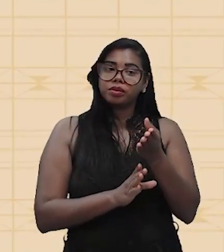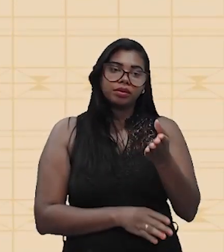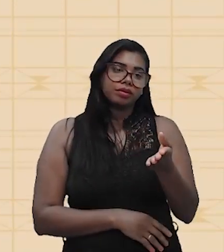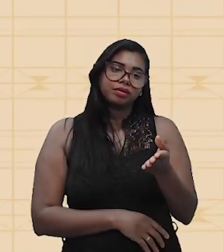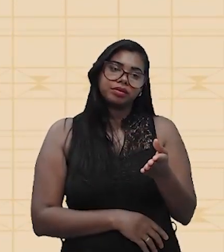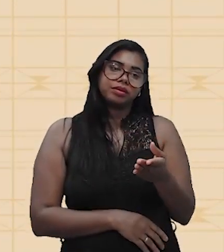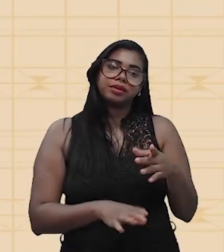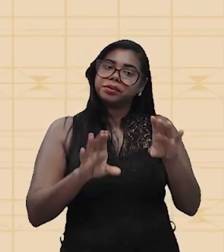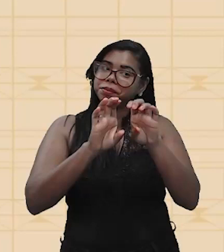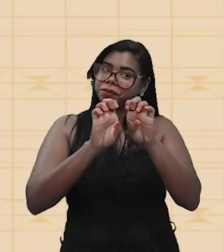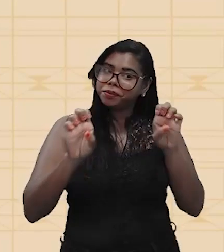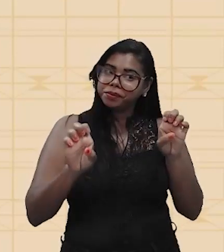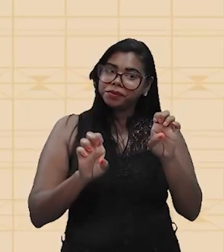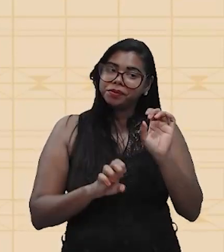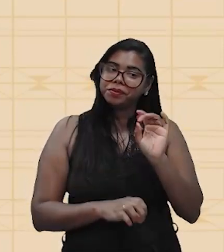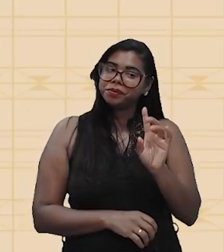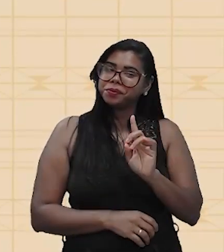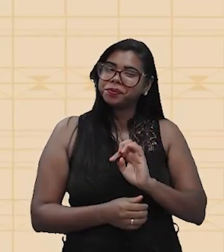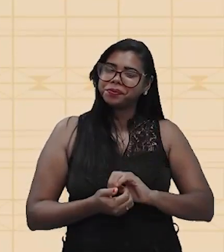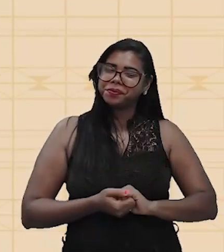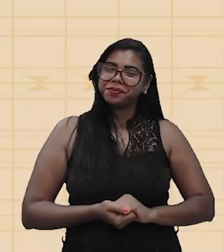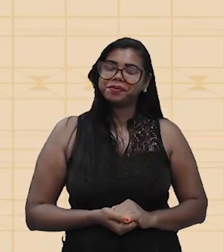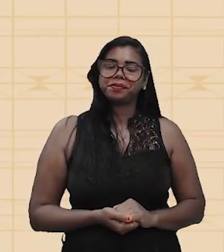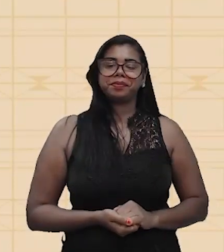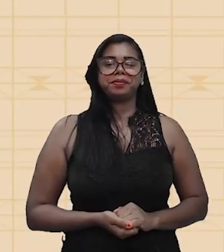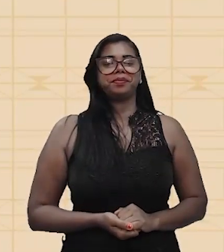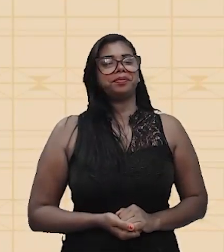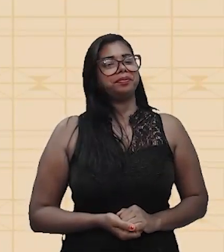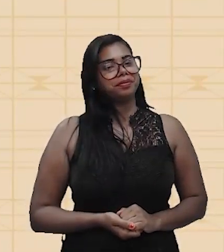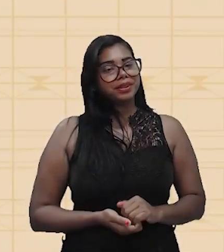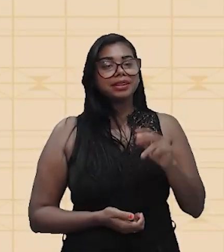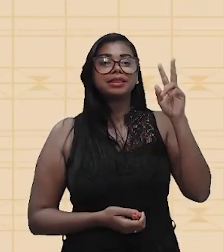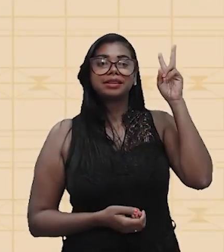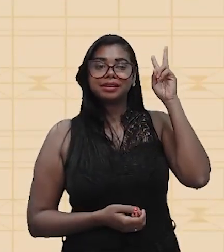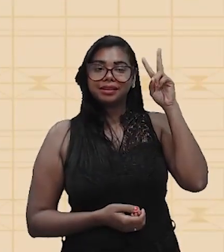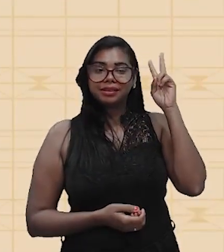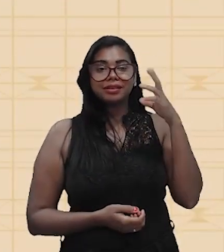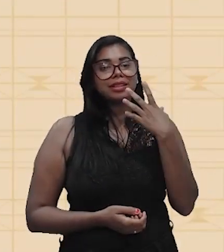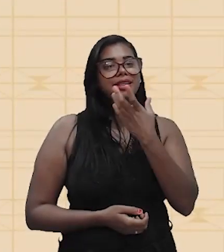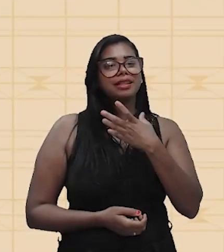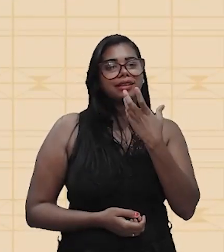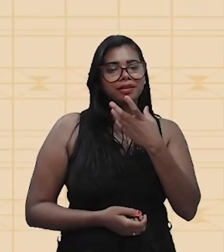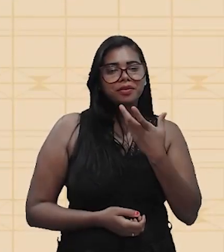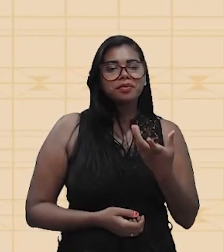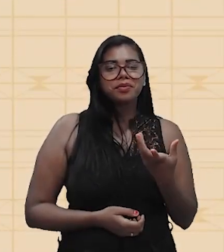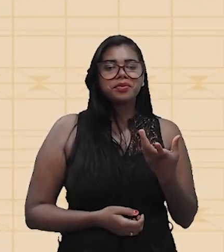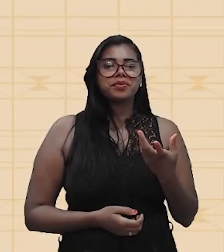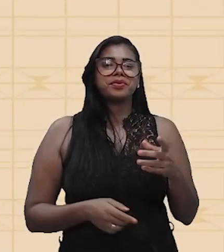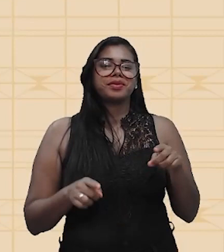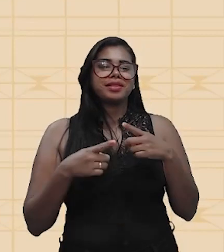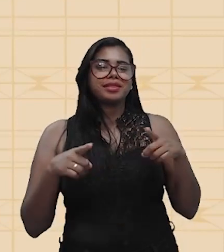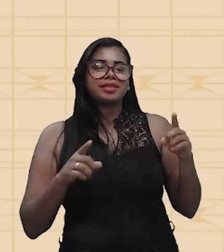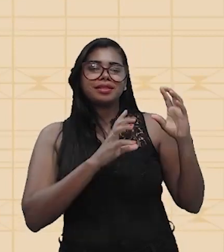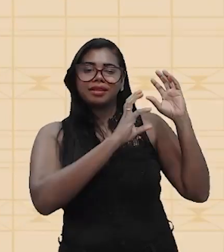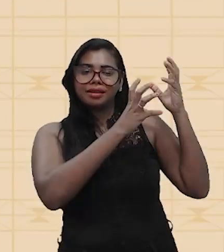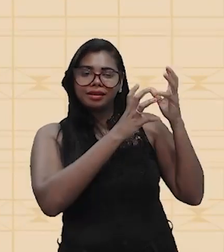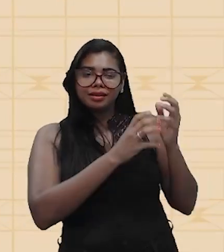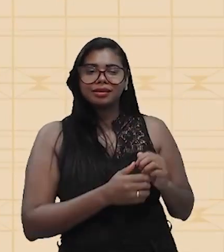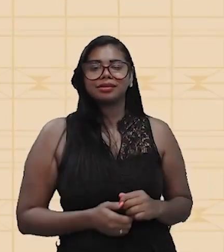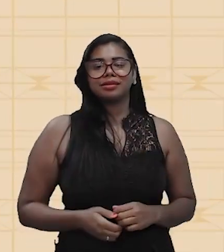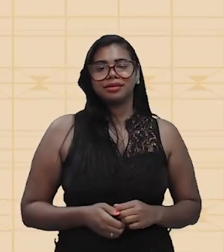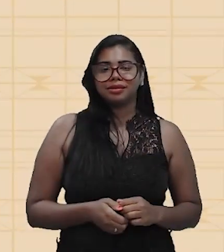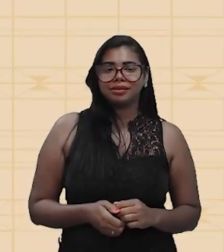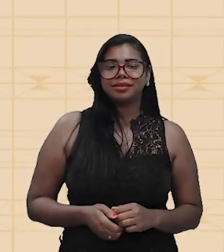de uma vez só, tá? Então, não fala não, senão você vai lembrar da música da Selma do Coco, corre, corre, corre, pega, pega a